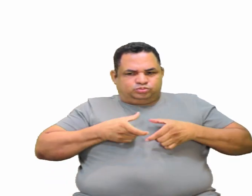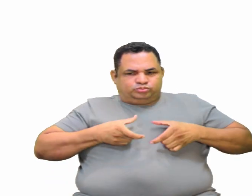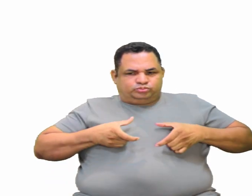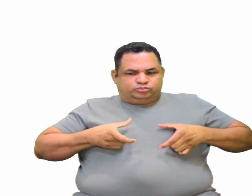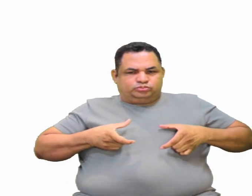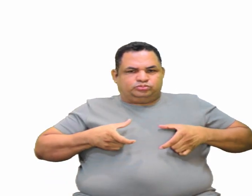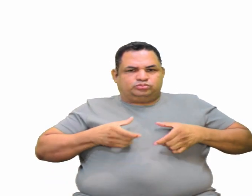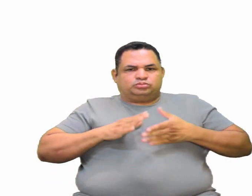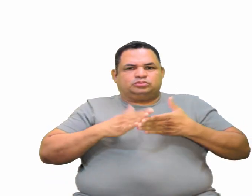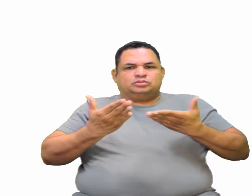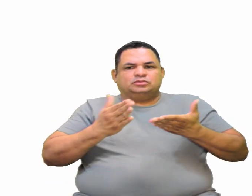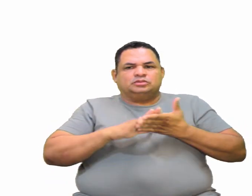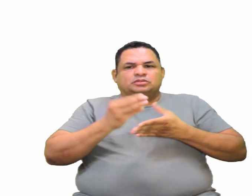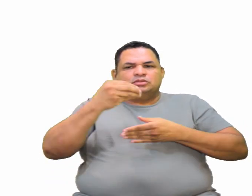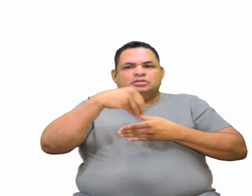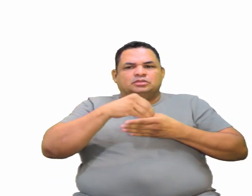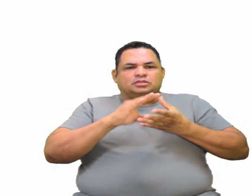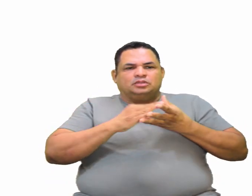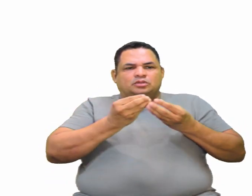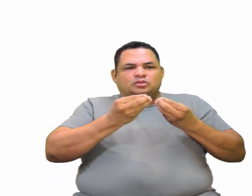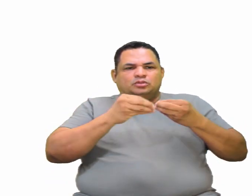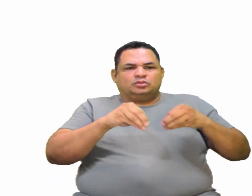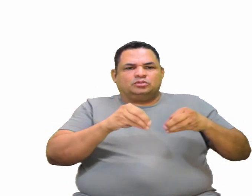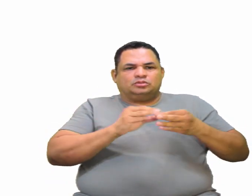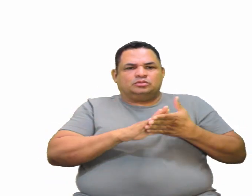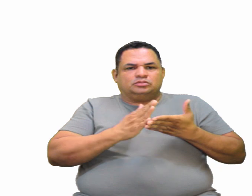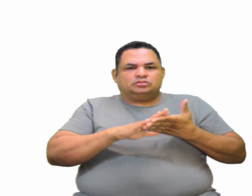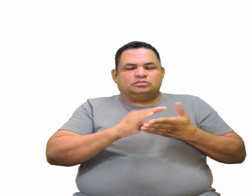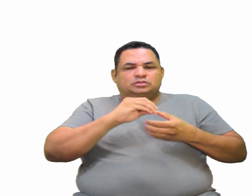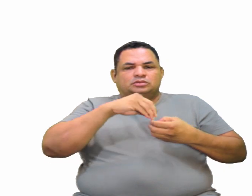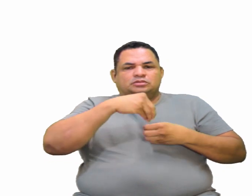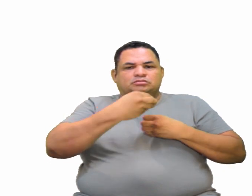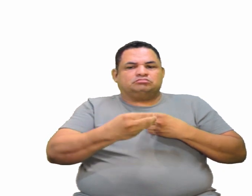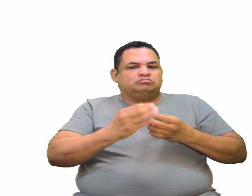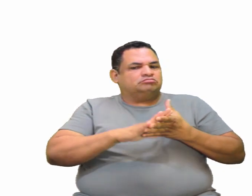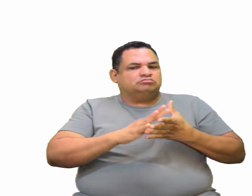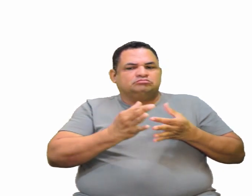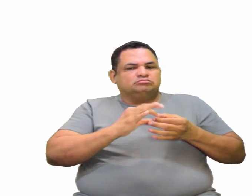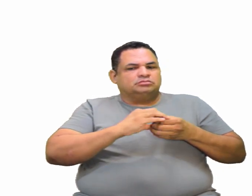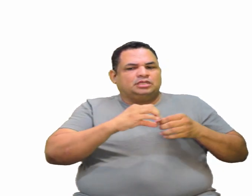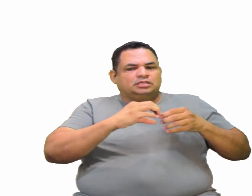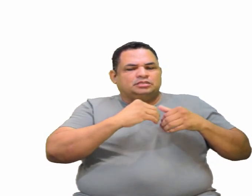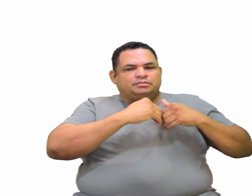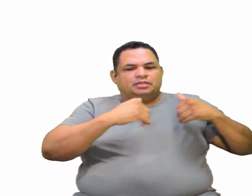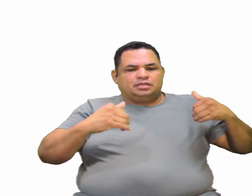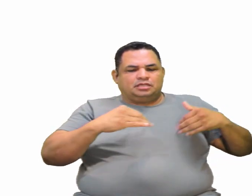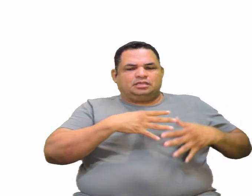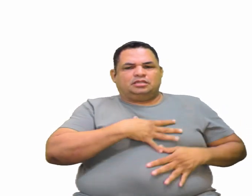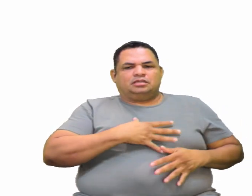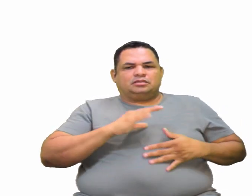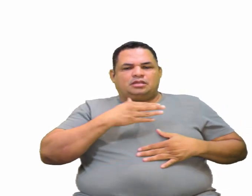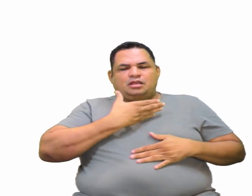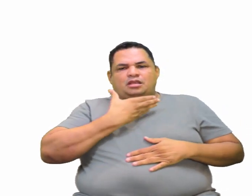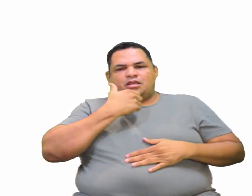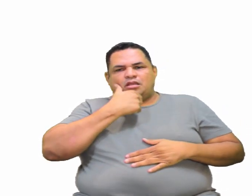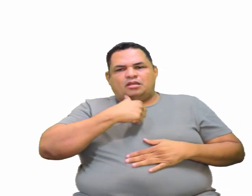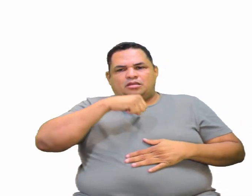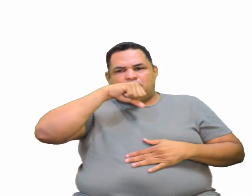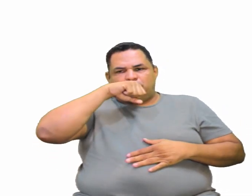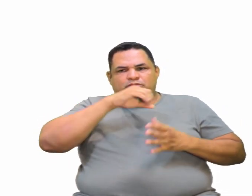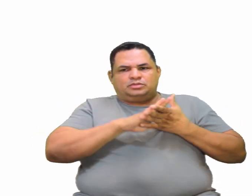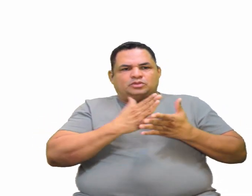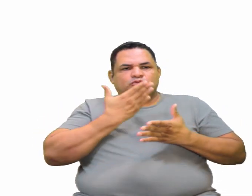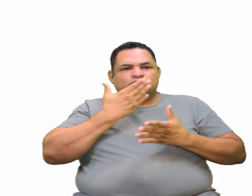dá exclusivamente dentro do ovo, em ambiente externo, sem ligação com o corpo da mãe. Este é um tipo de mecanismo de